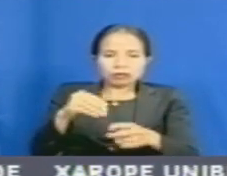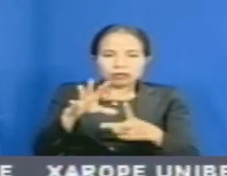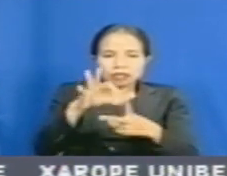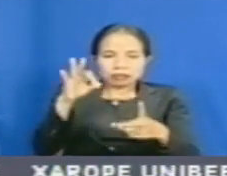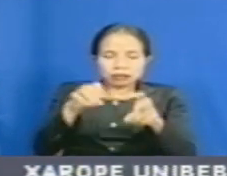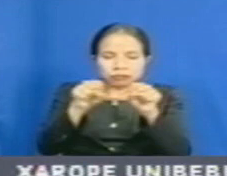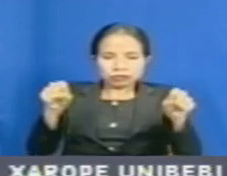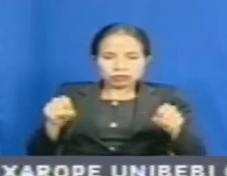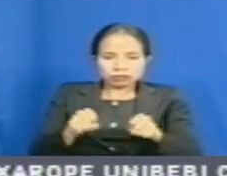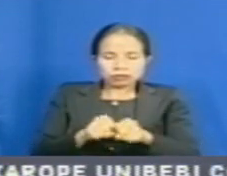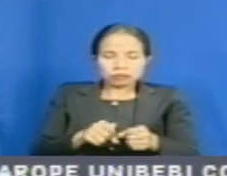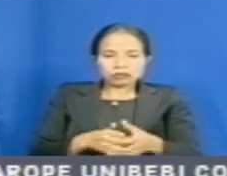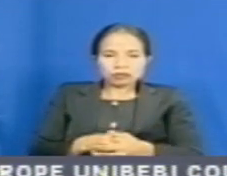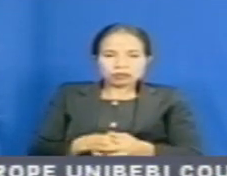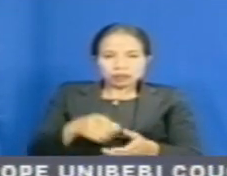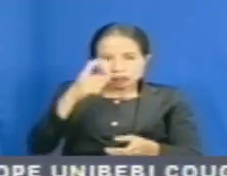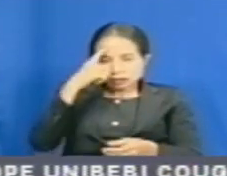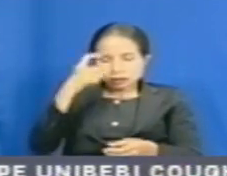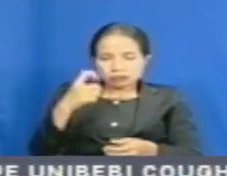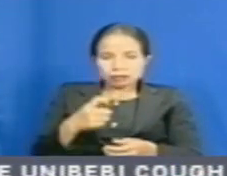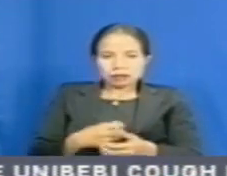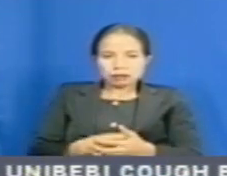Chuco também não é, mas o